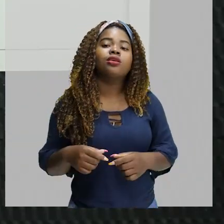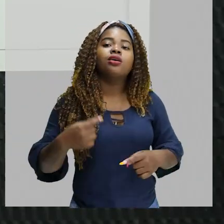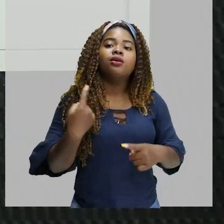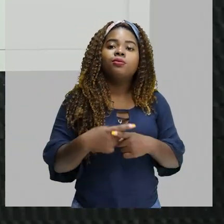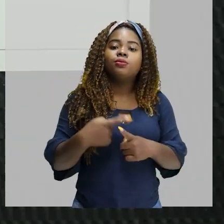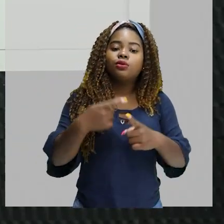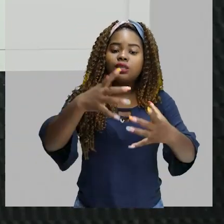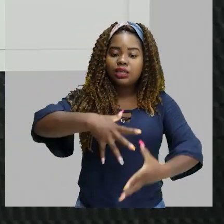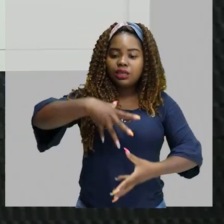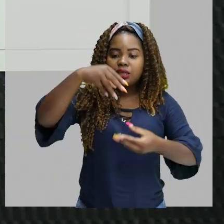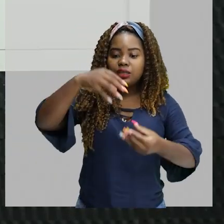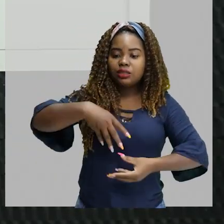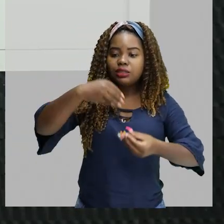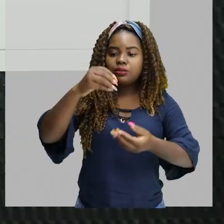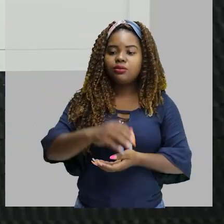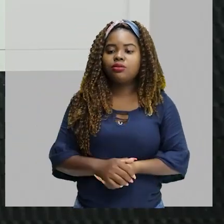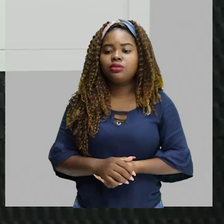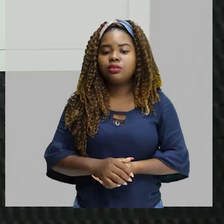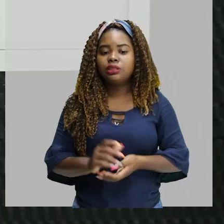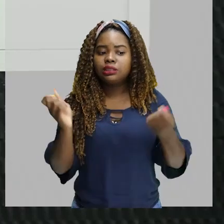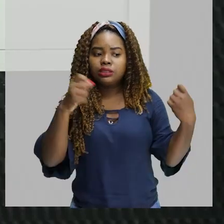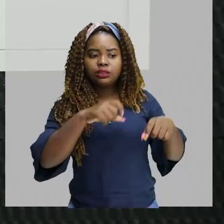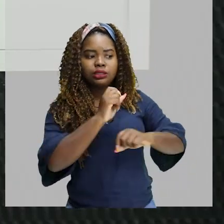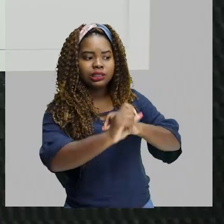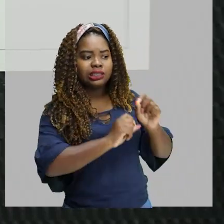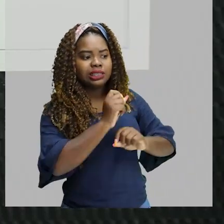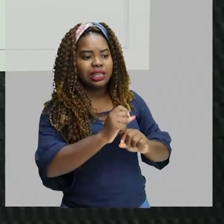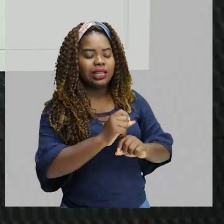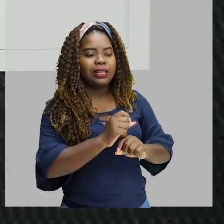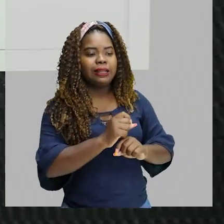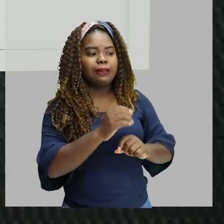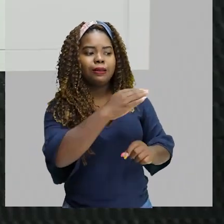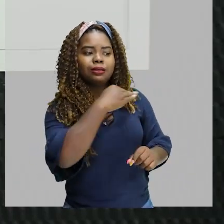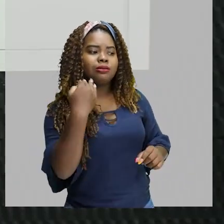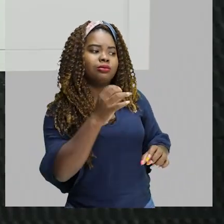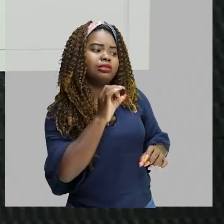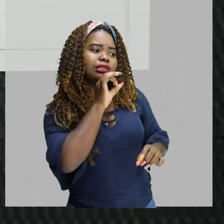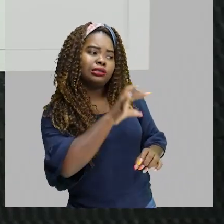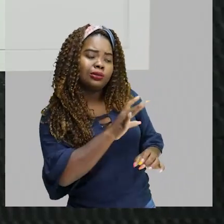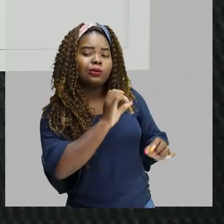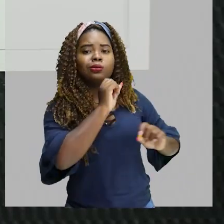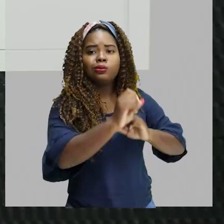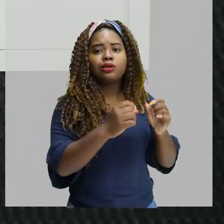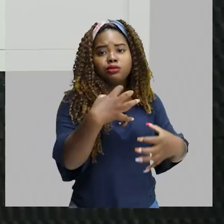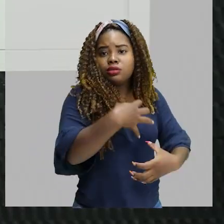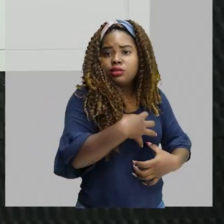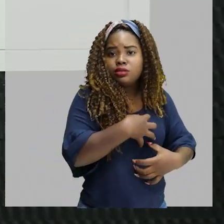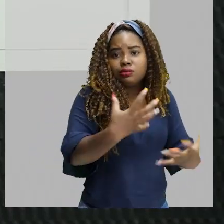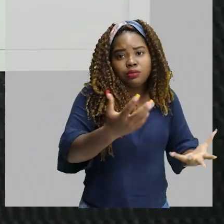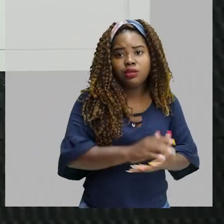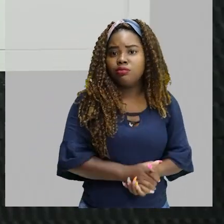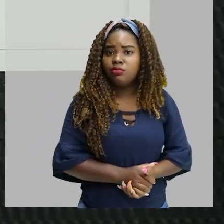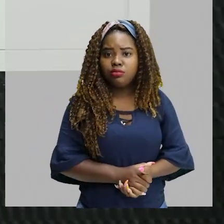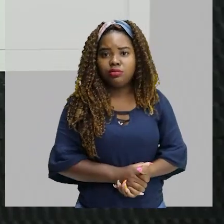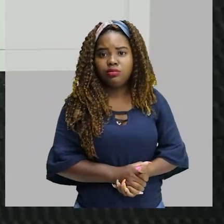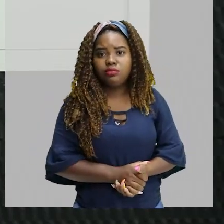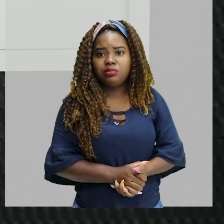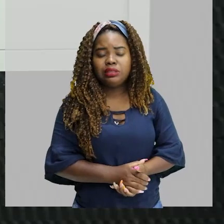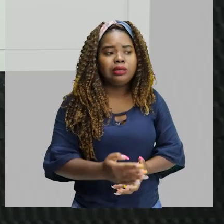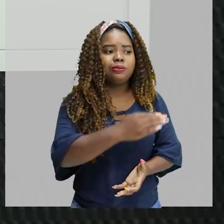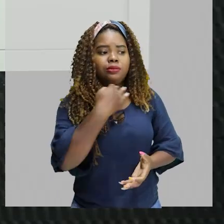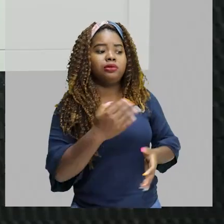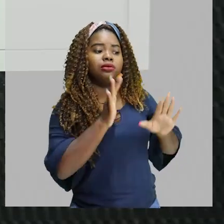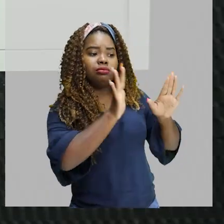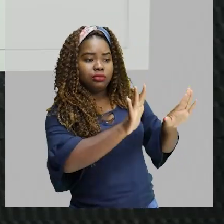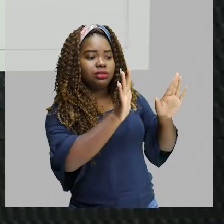garante, certo, que a morte é apenas um estágio, é apenas uma passagem,